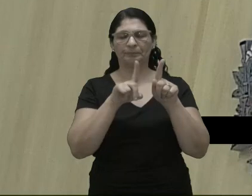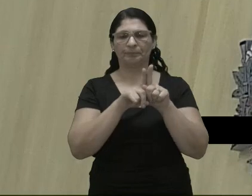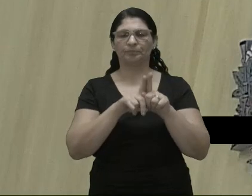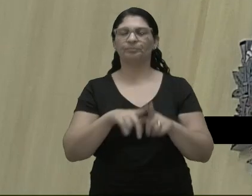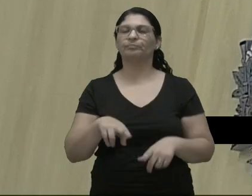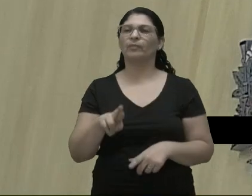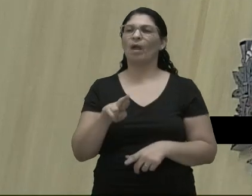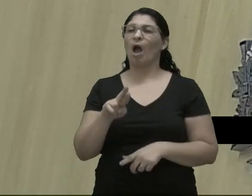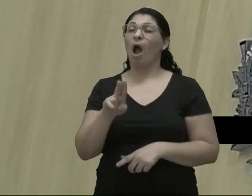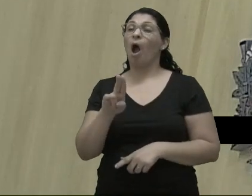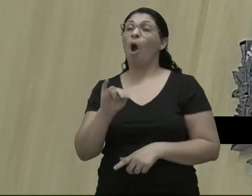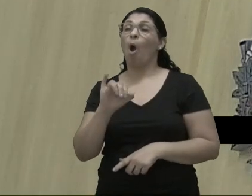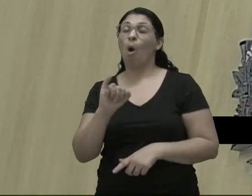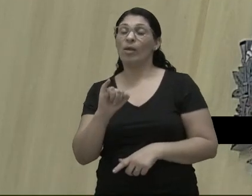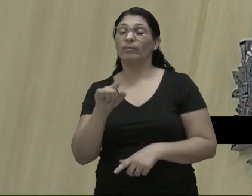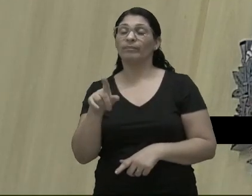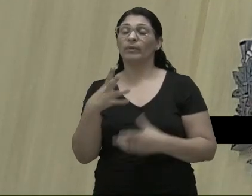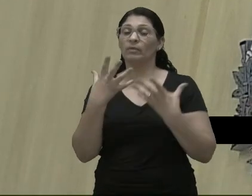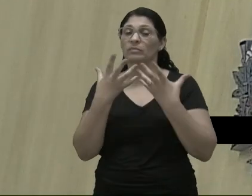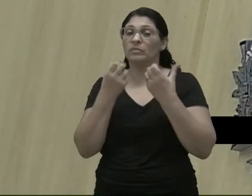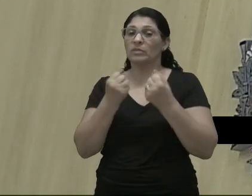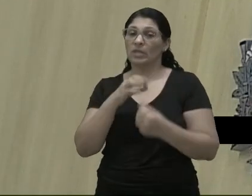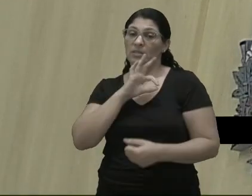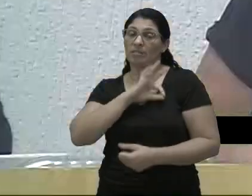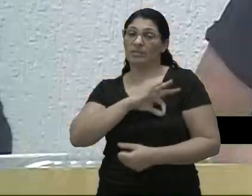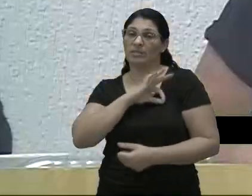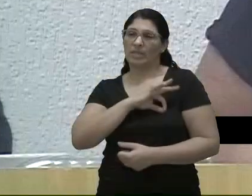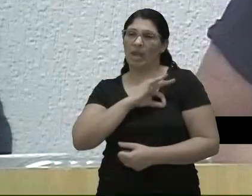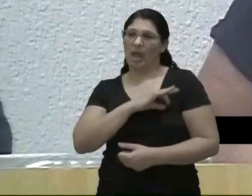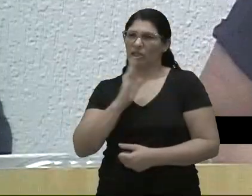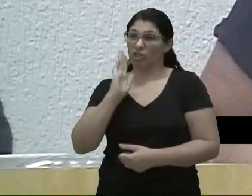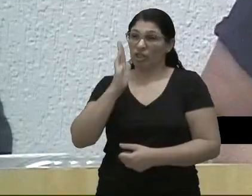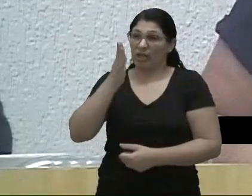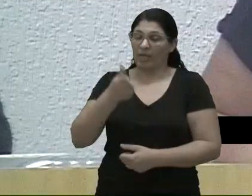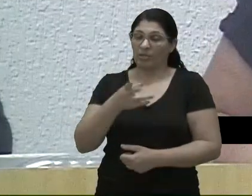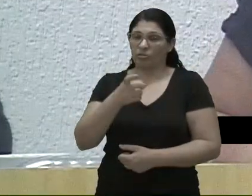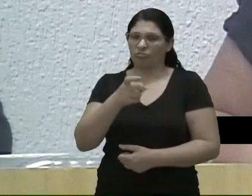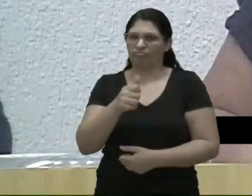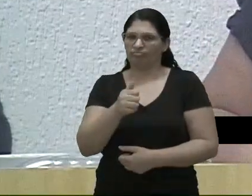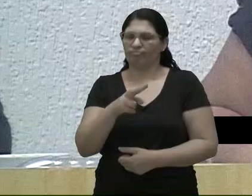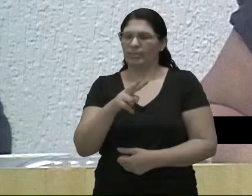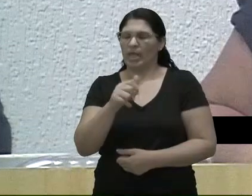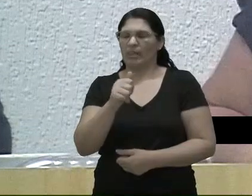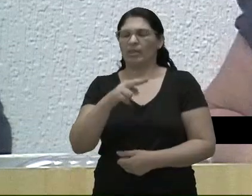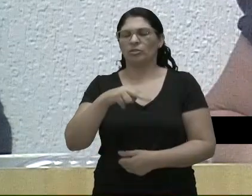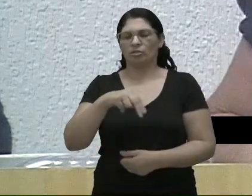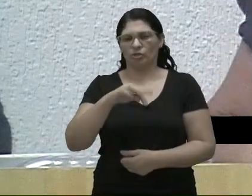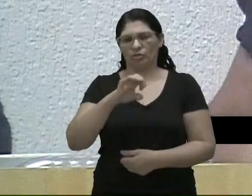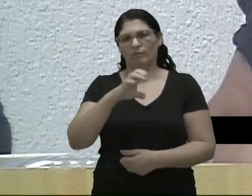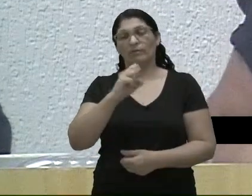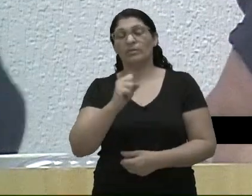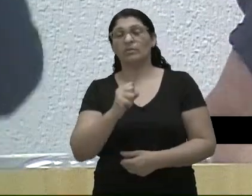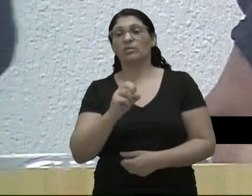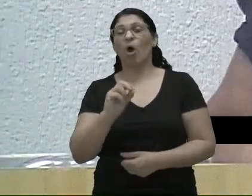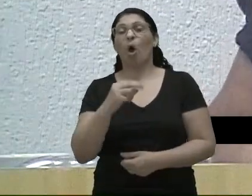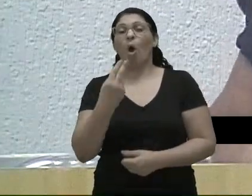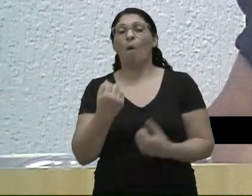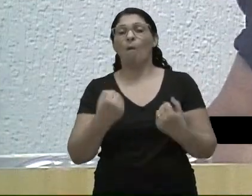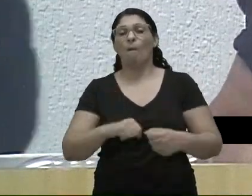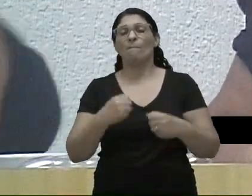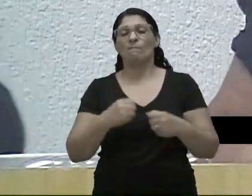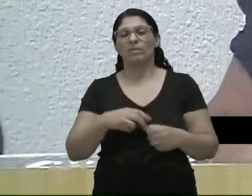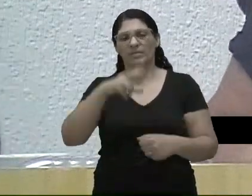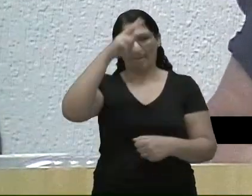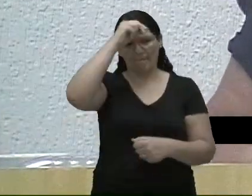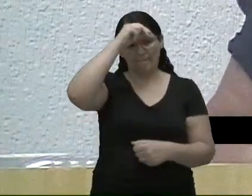você recebe o seu pagamento direto da Chavantes ou você depende também do repasse da prefeitura para você receber